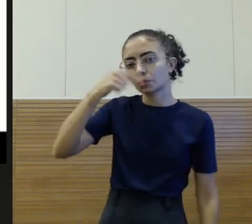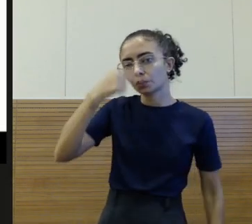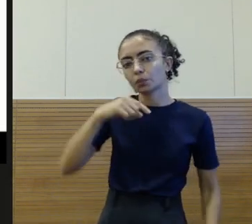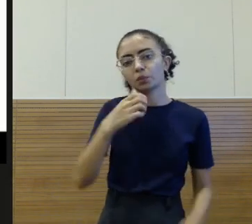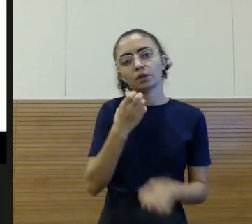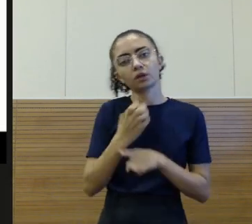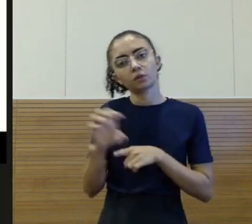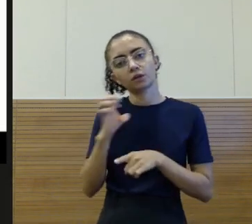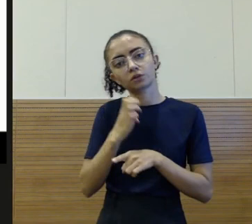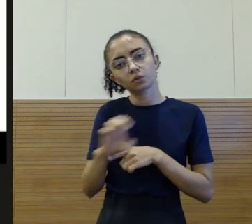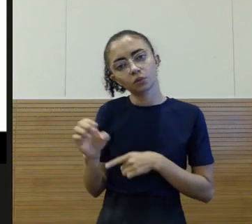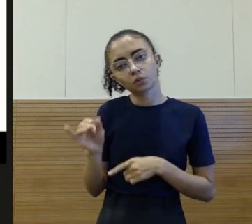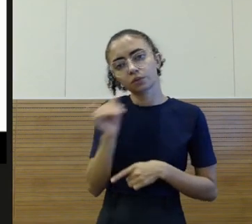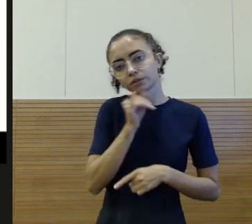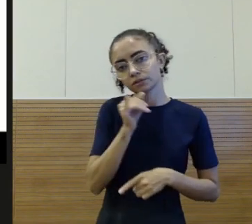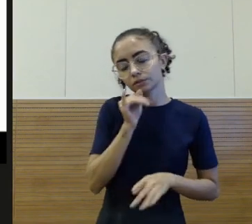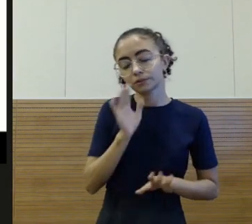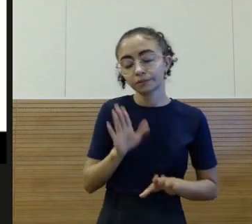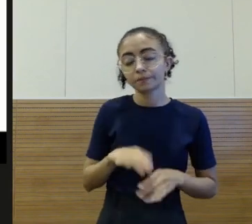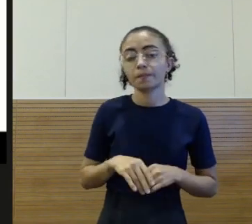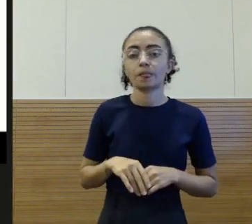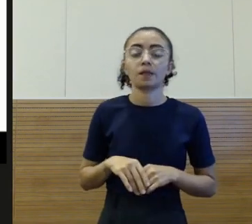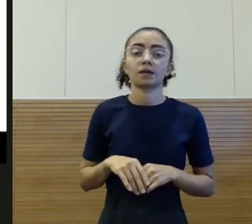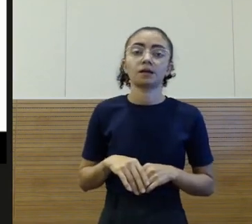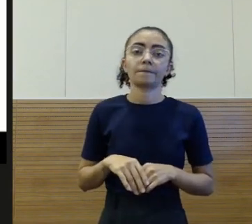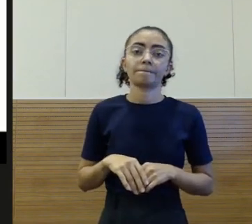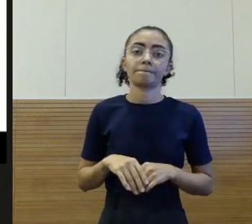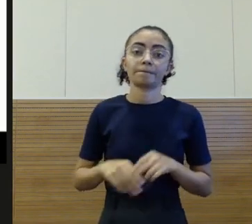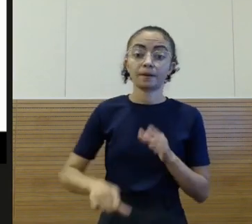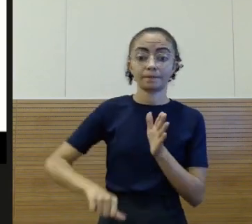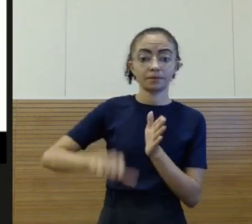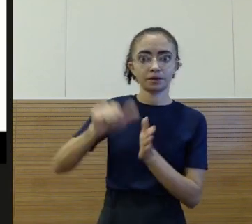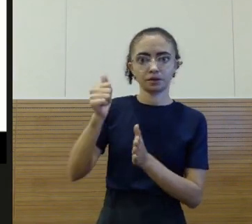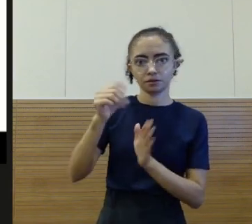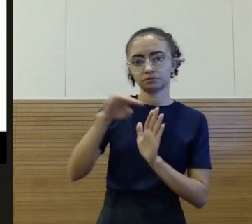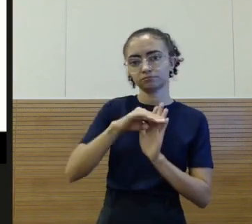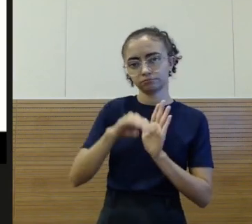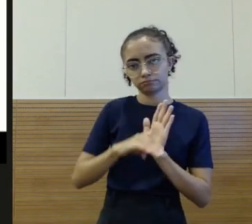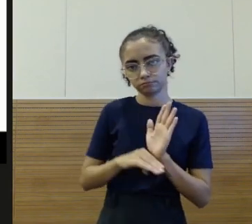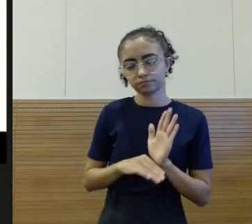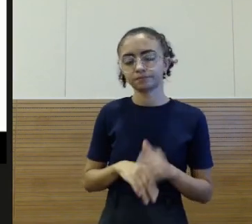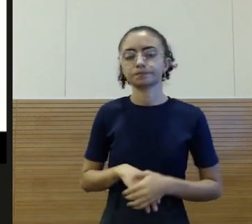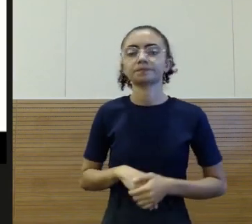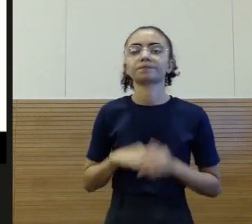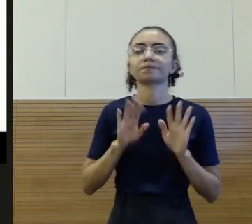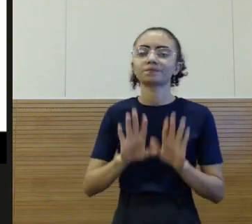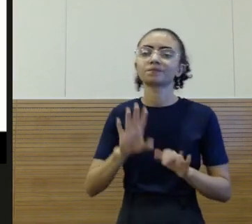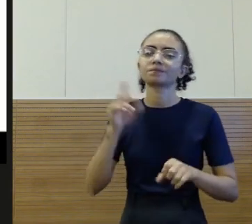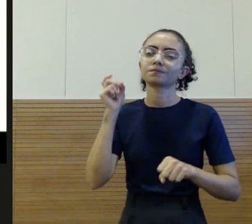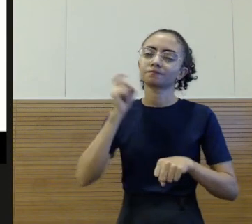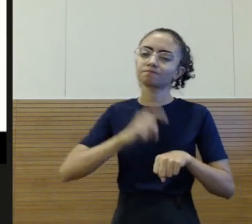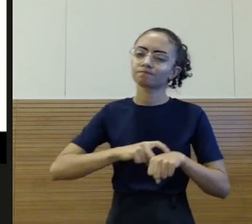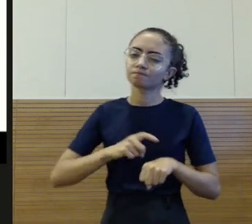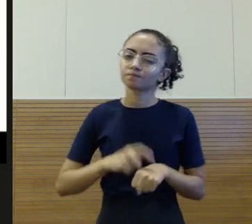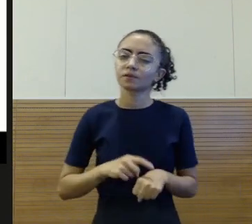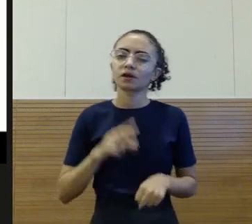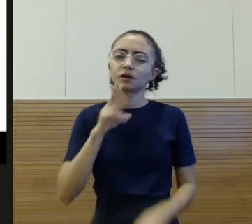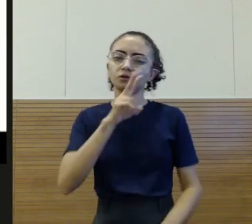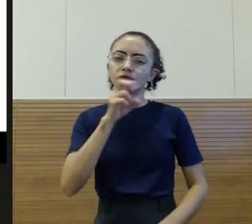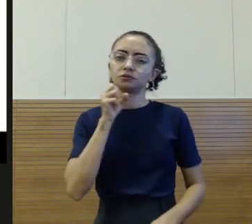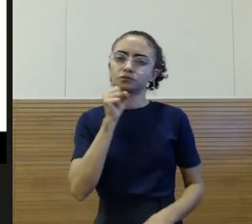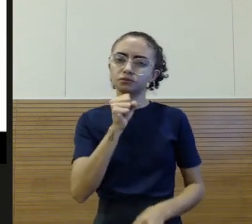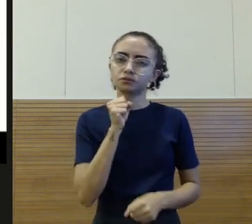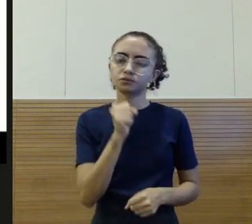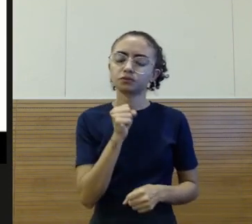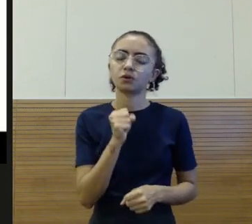pela primeira vez, com alguns outros pela primeira vez, mas foi um momento intenso e cheio de vida